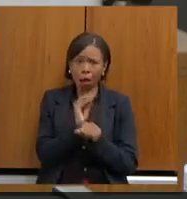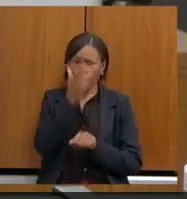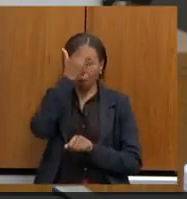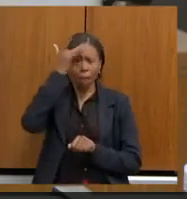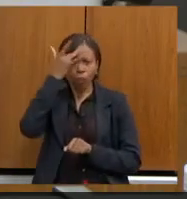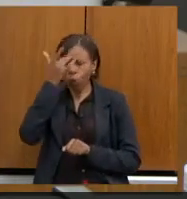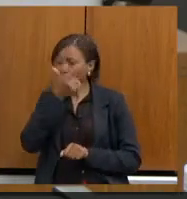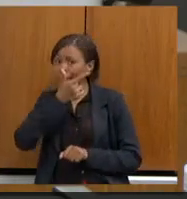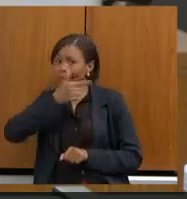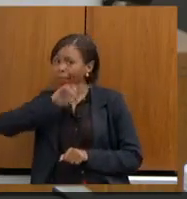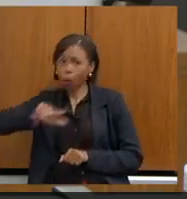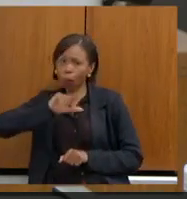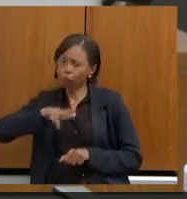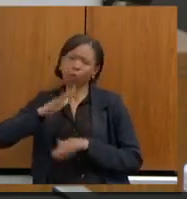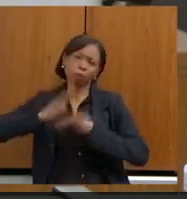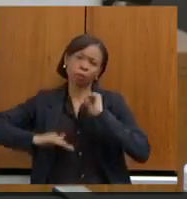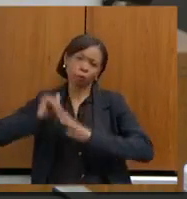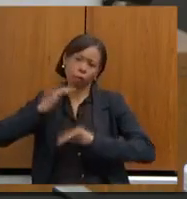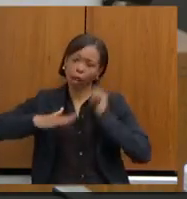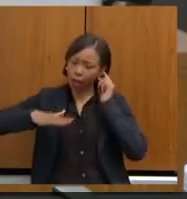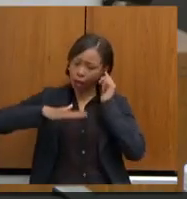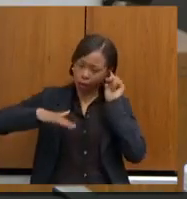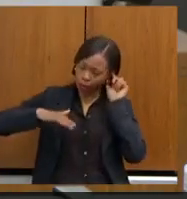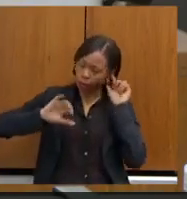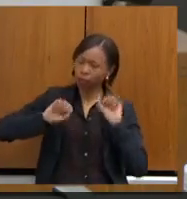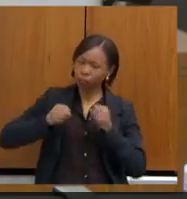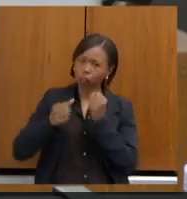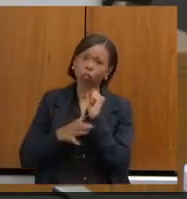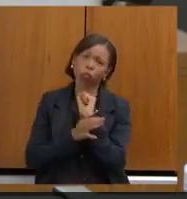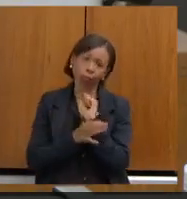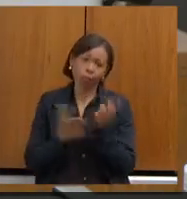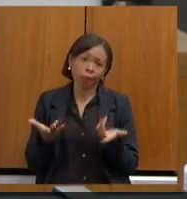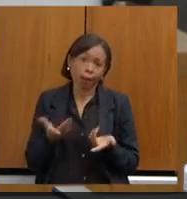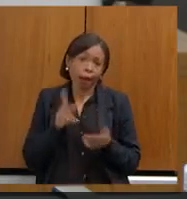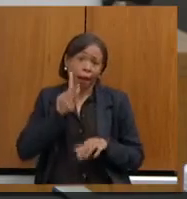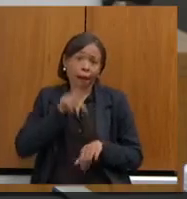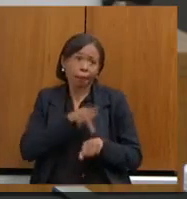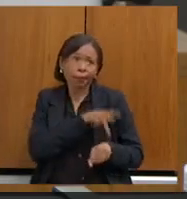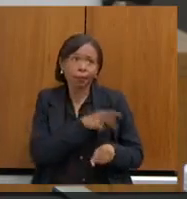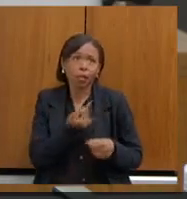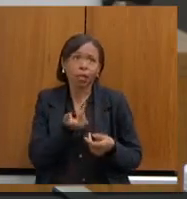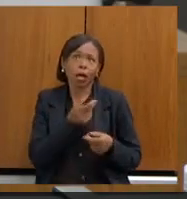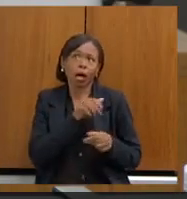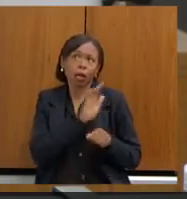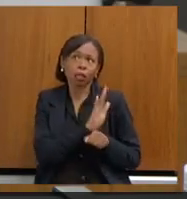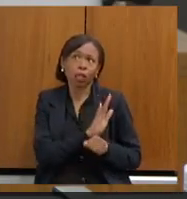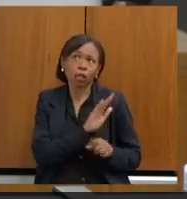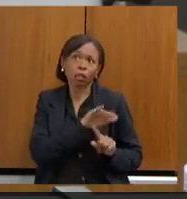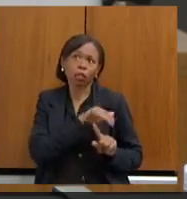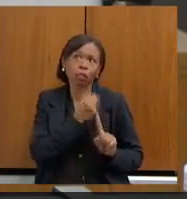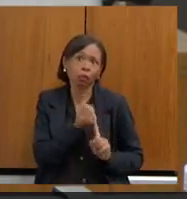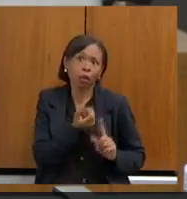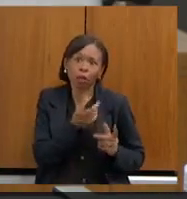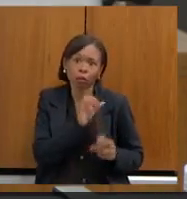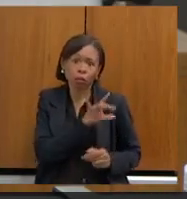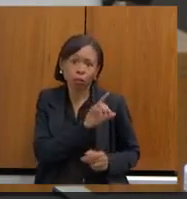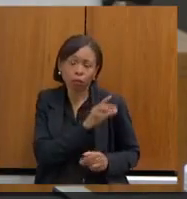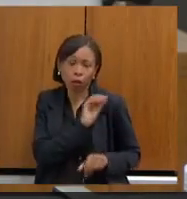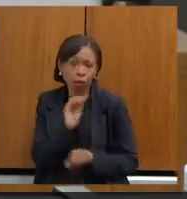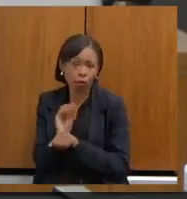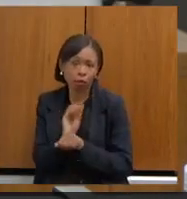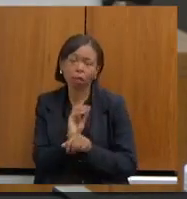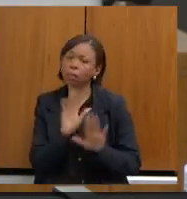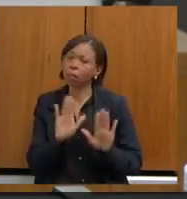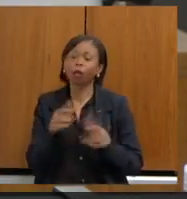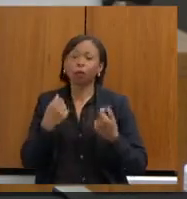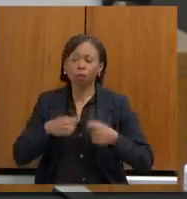profissionais da Segurança Pública mas são de uma área de pedagogia educação Assistência Social esse tipo de criminoso mesmo que seja menor de idade Ele